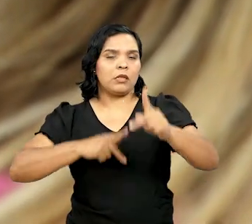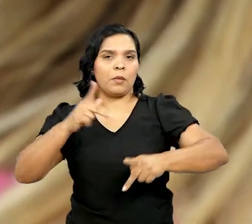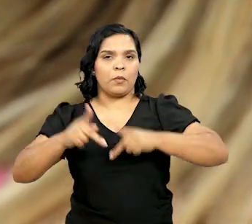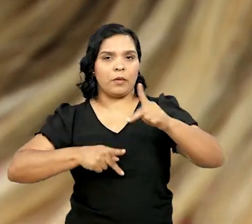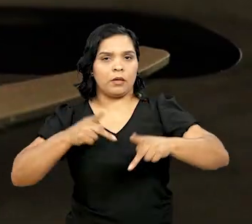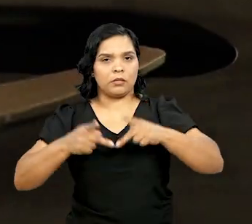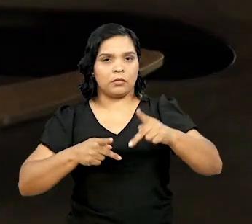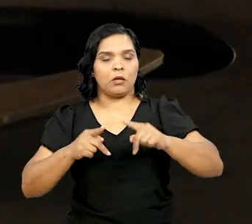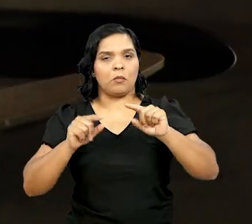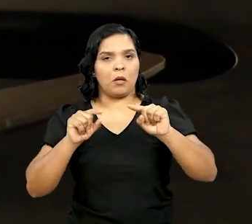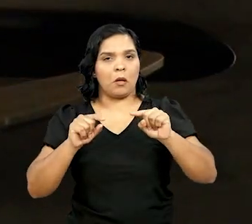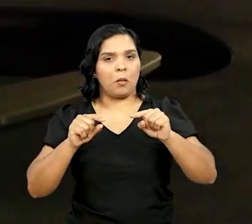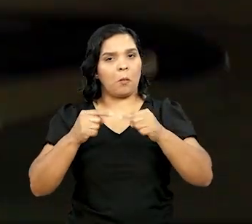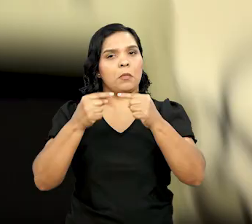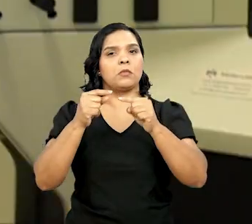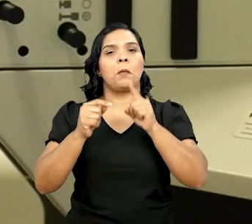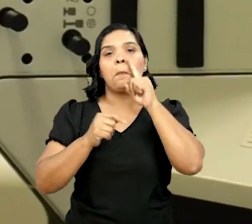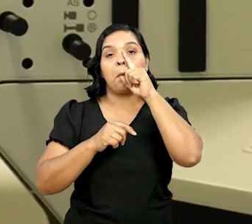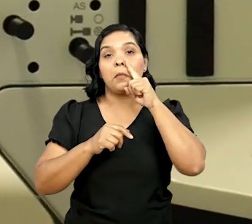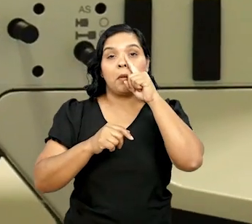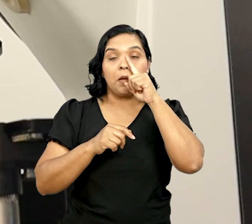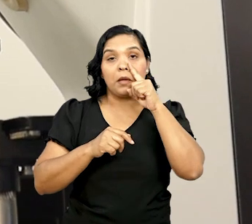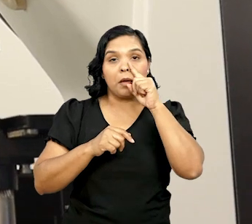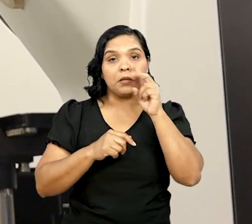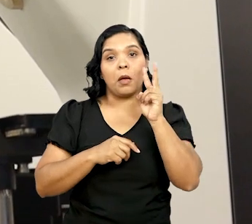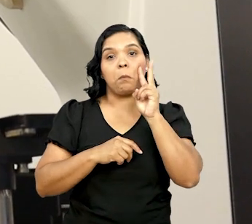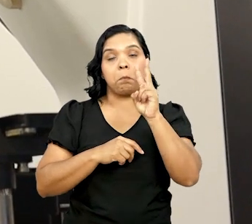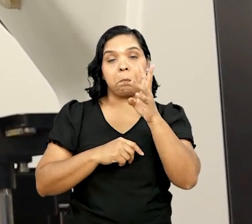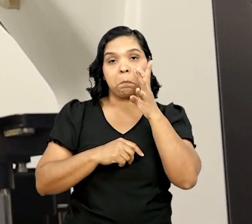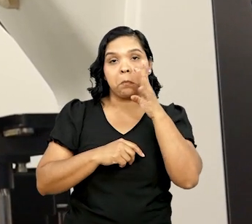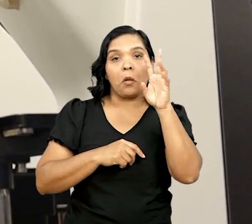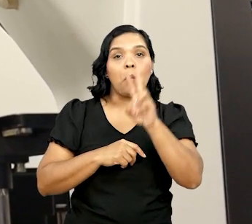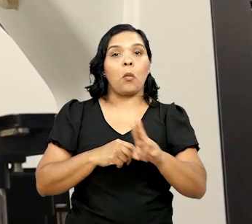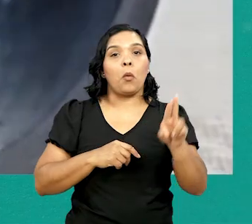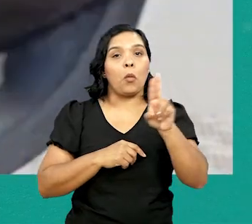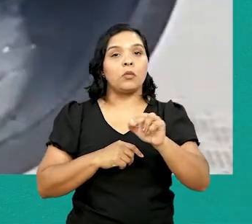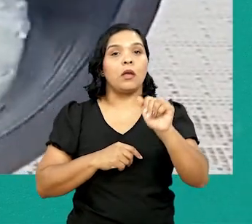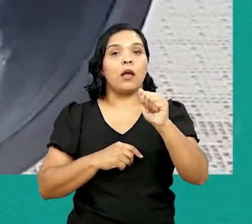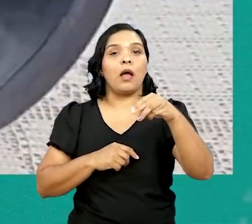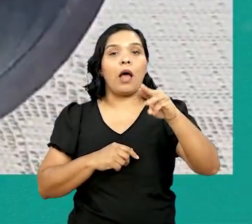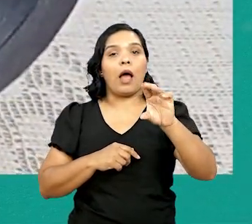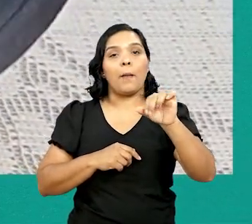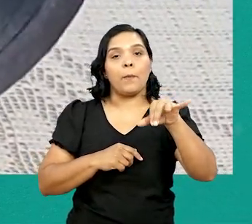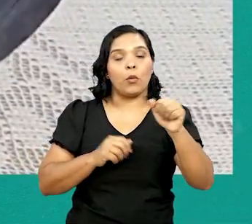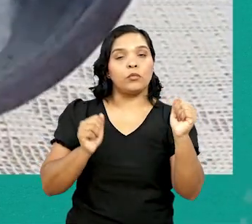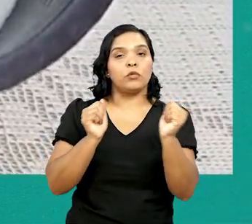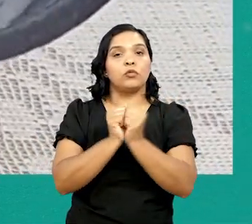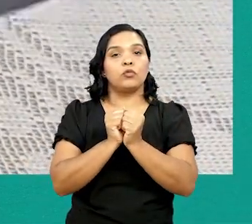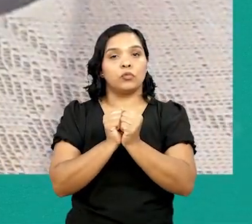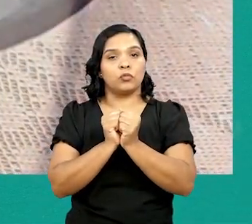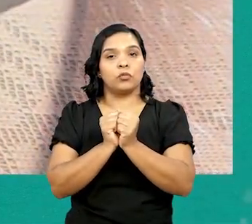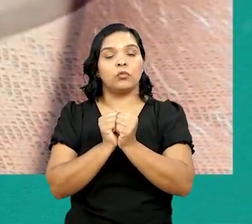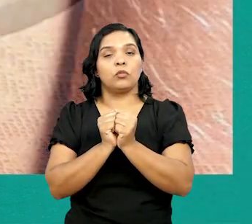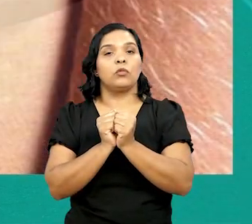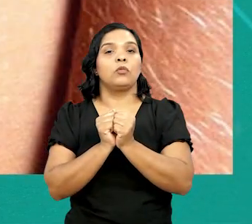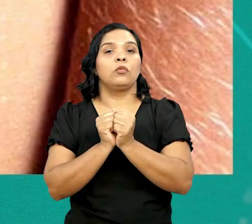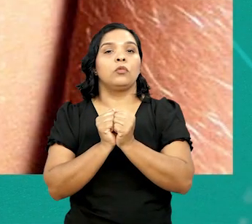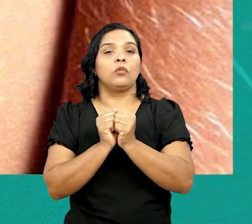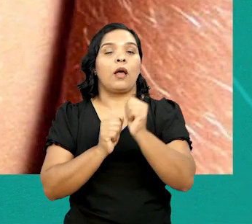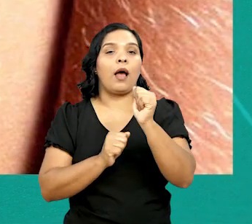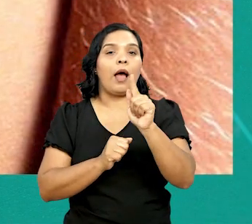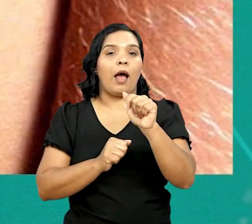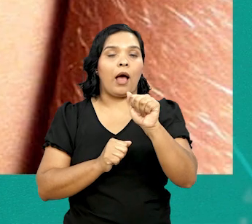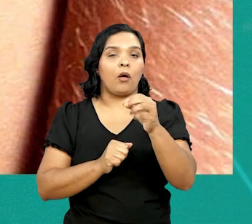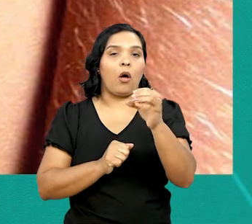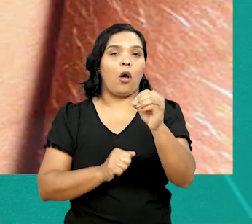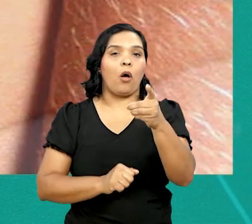na população. Foi aqui que uma combinação perigosa começou a ser observada: o uso de amônia e água oxigenada para